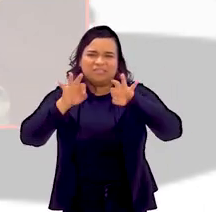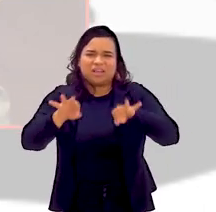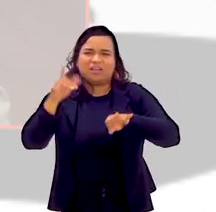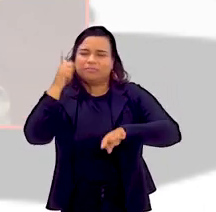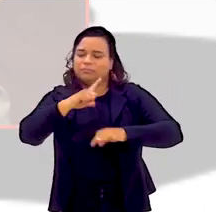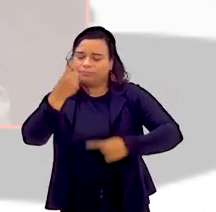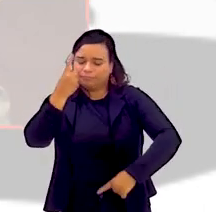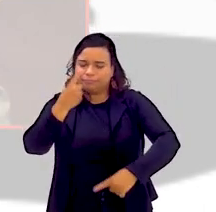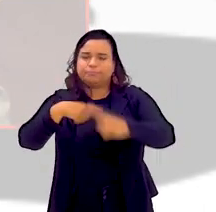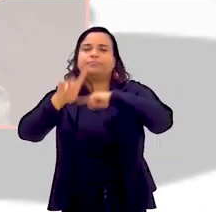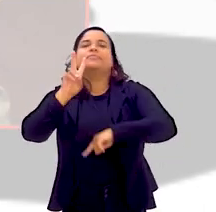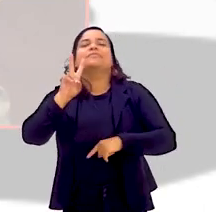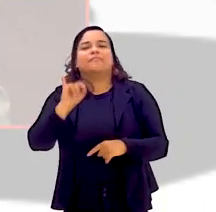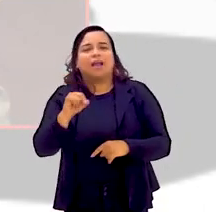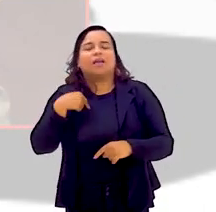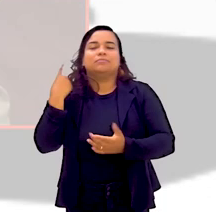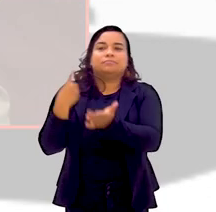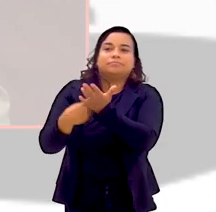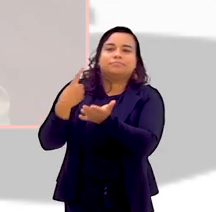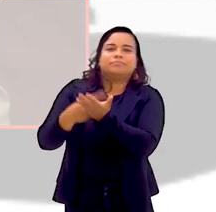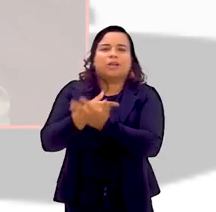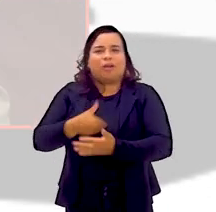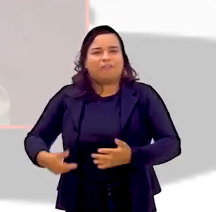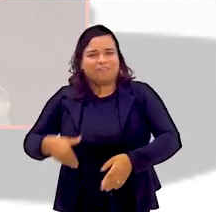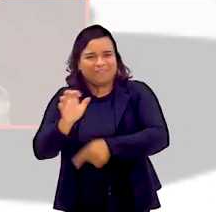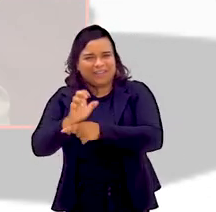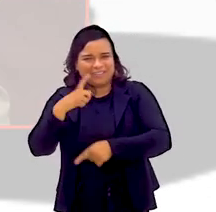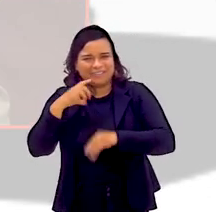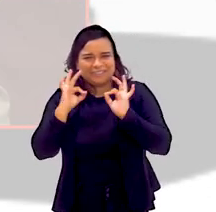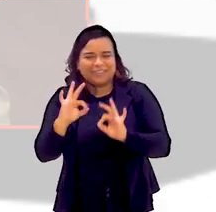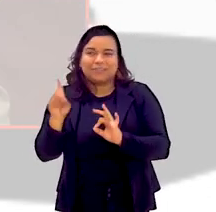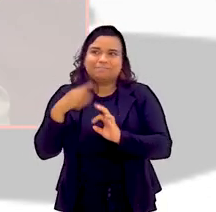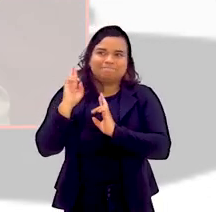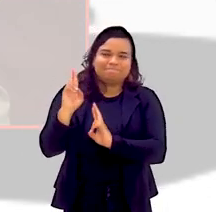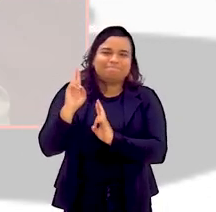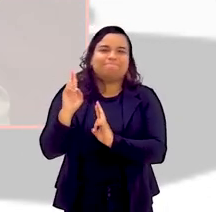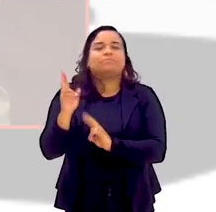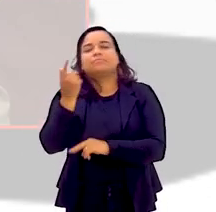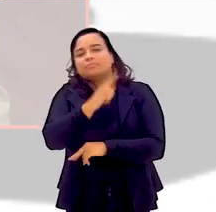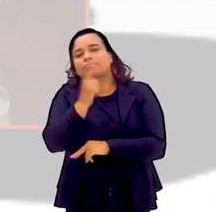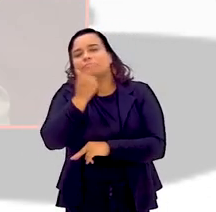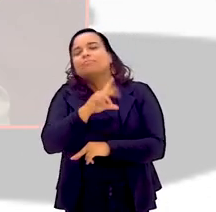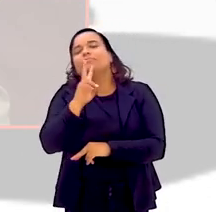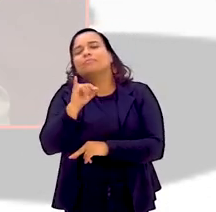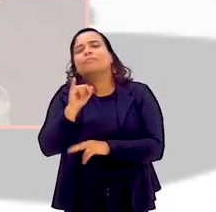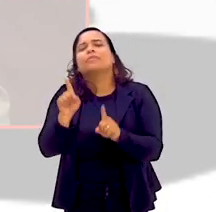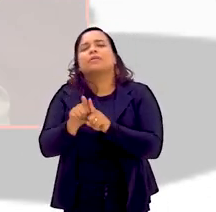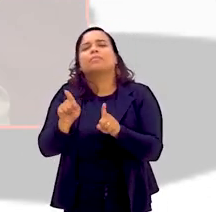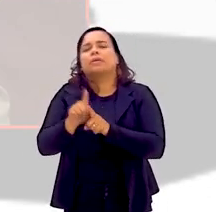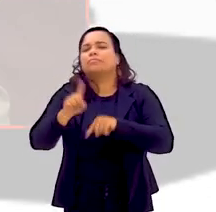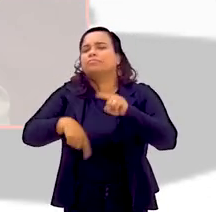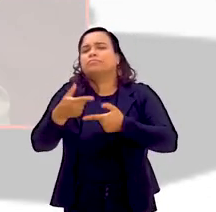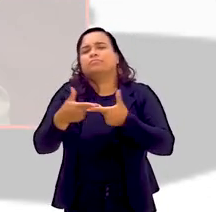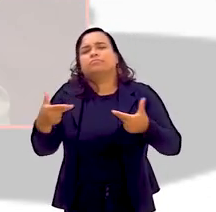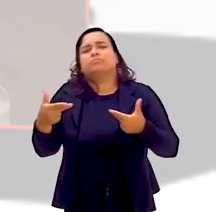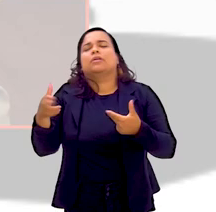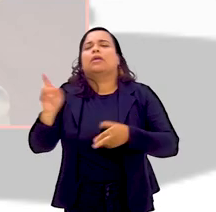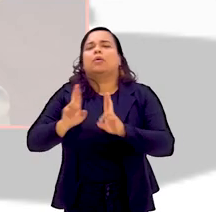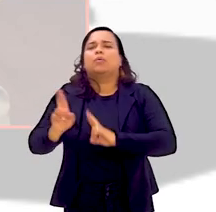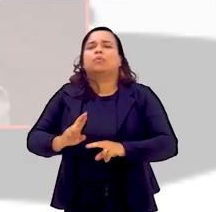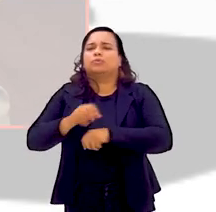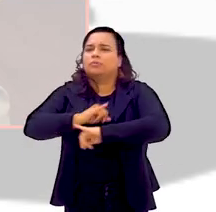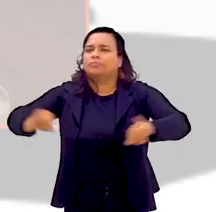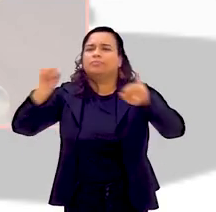ser exitosa, porque contam com o apoio do governo do Estado de maneira efetiva, com recursos, e vai ser